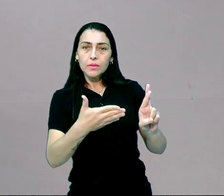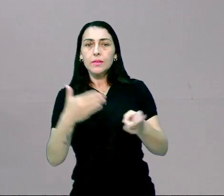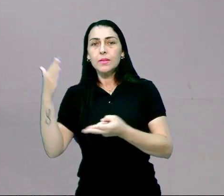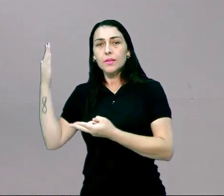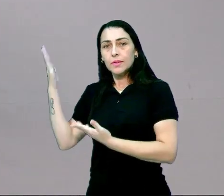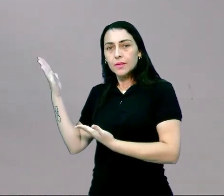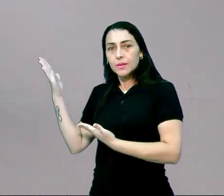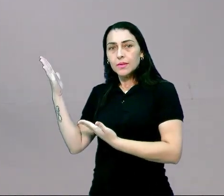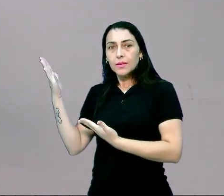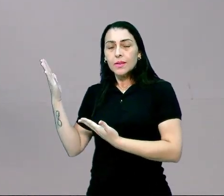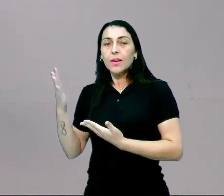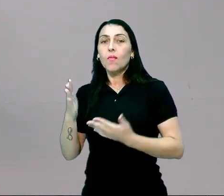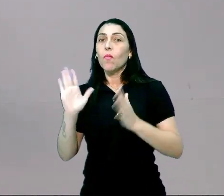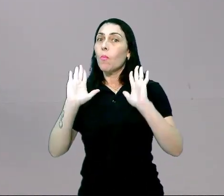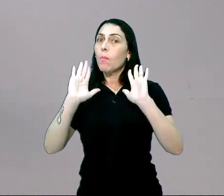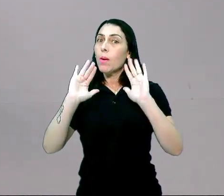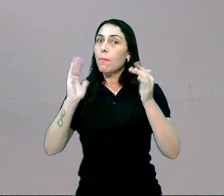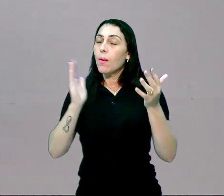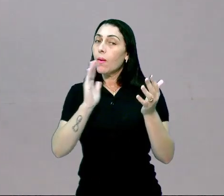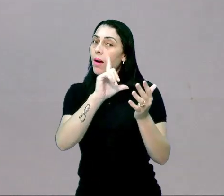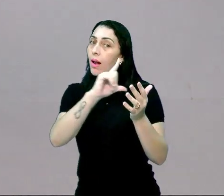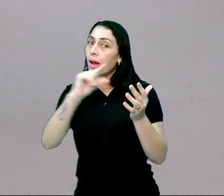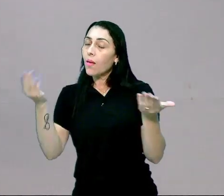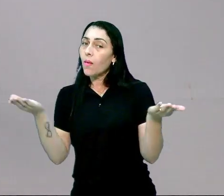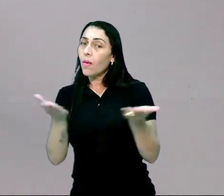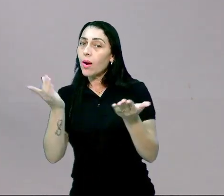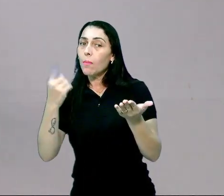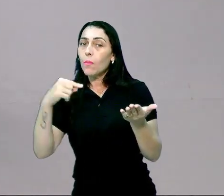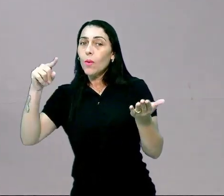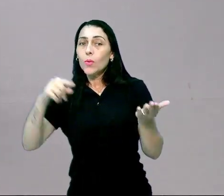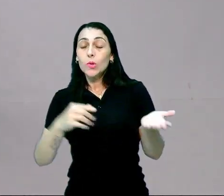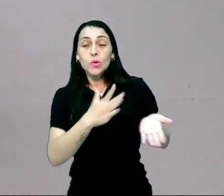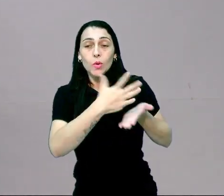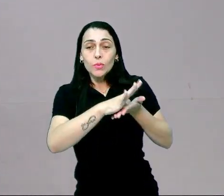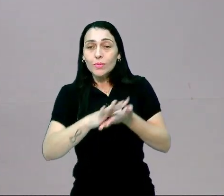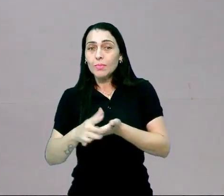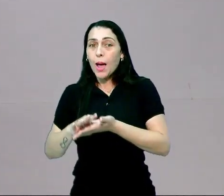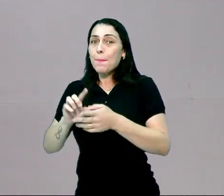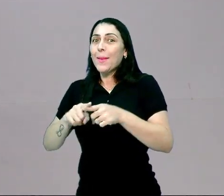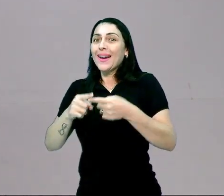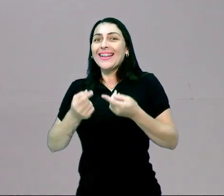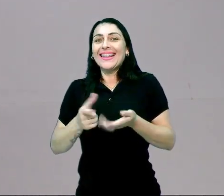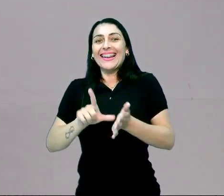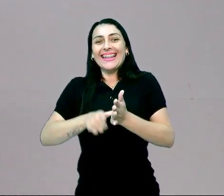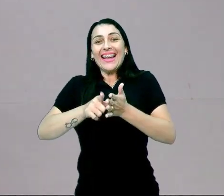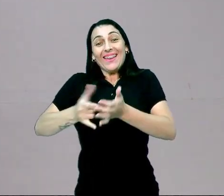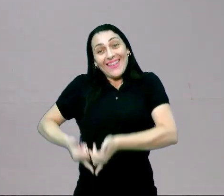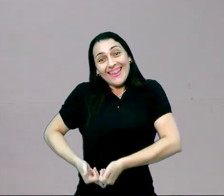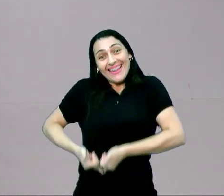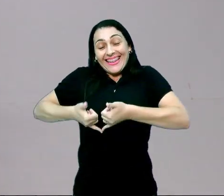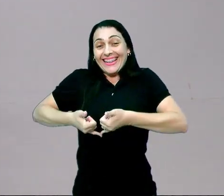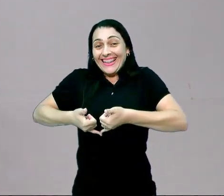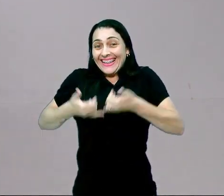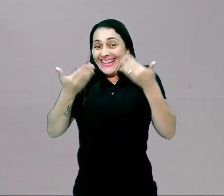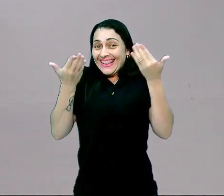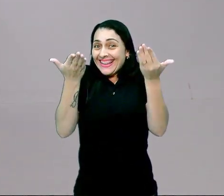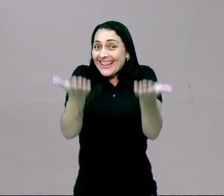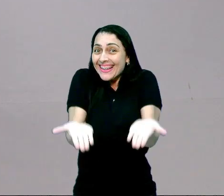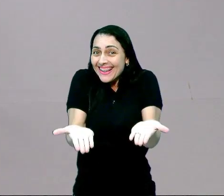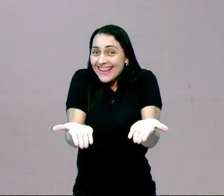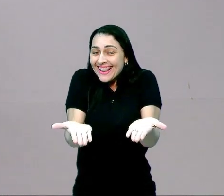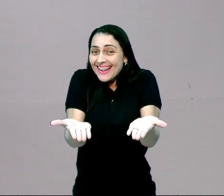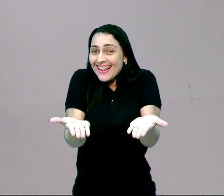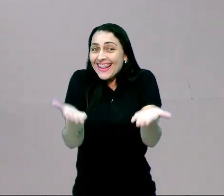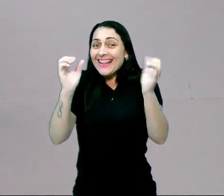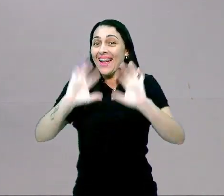referências. Vou-me embora agora, vou-me embora para outro planeta, só no sabadinho. Mas antes, como é meu aniversário, fica aqui,